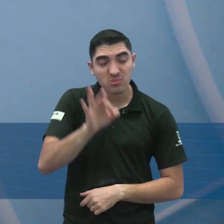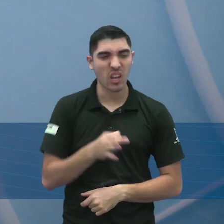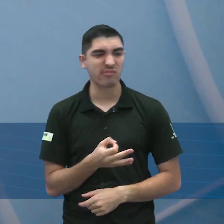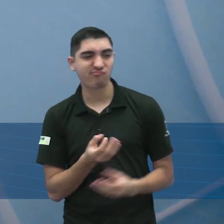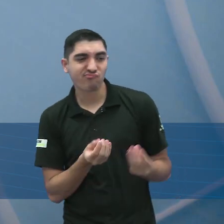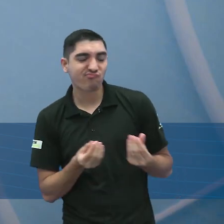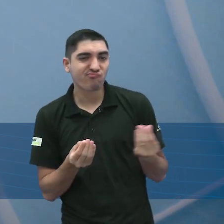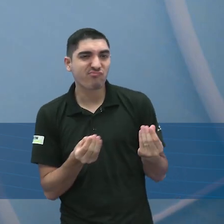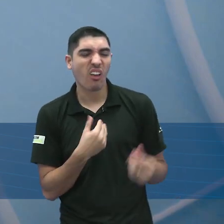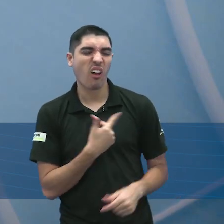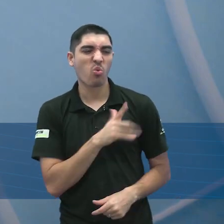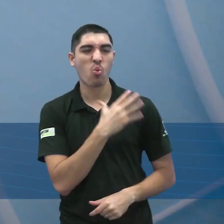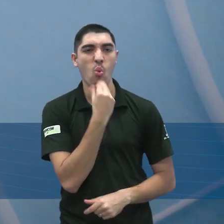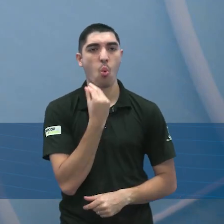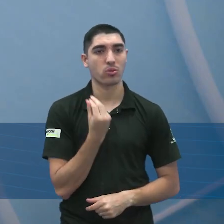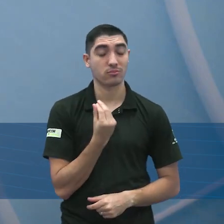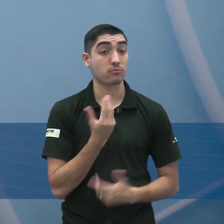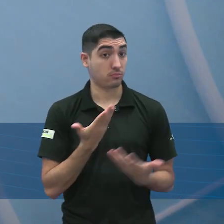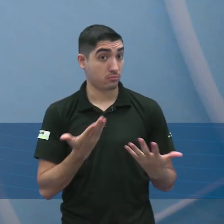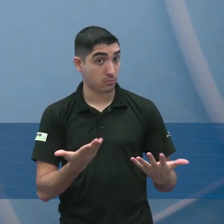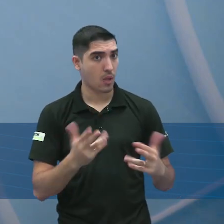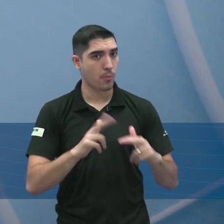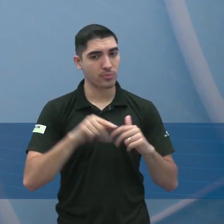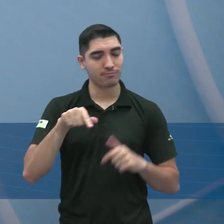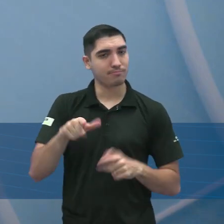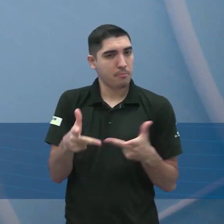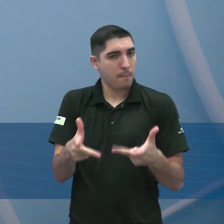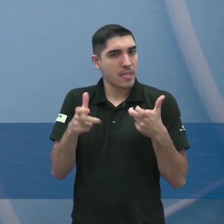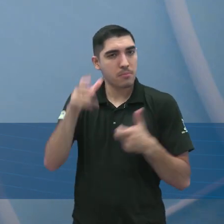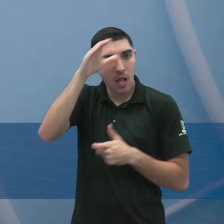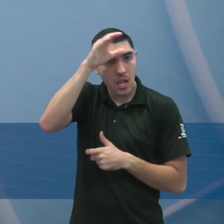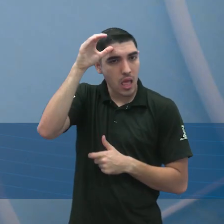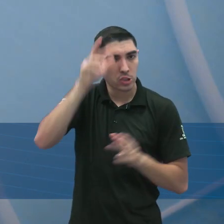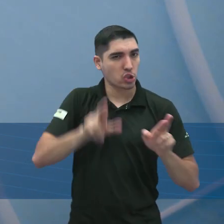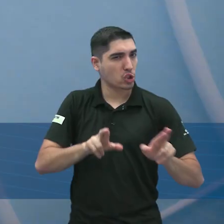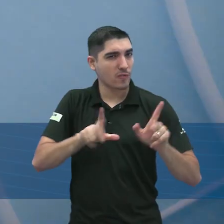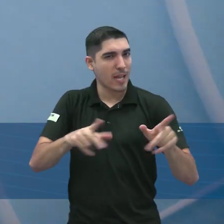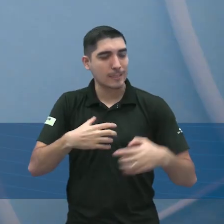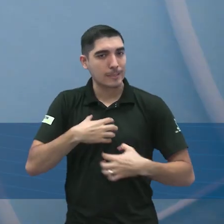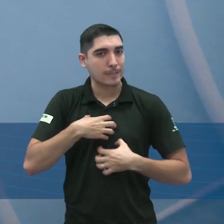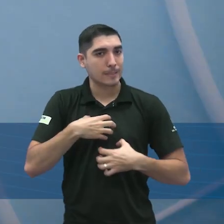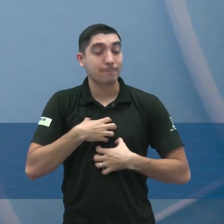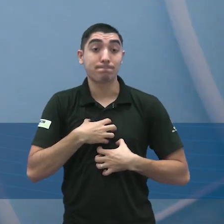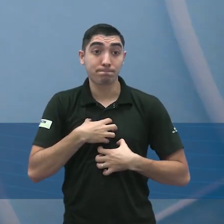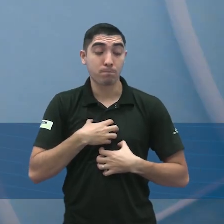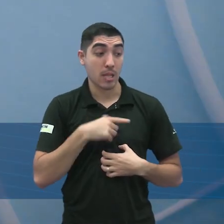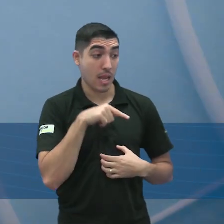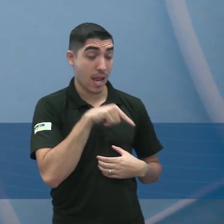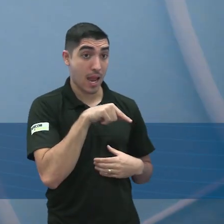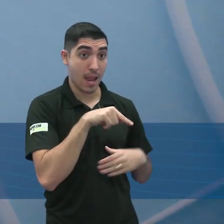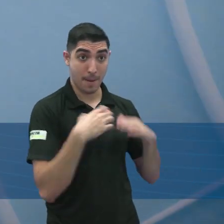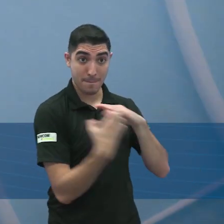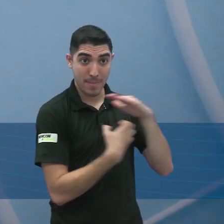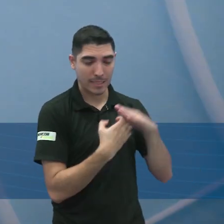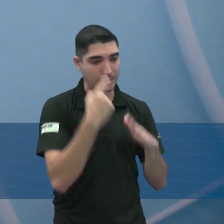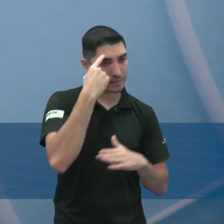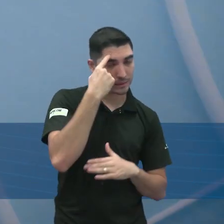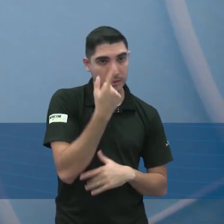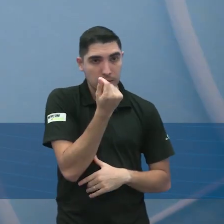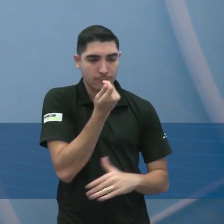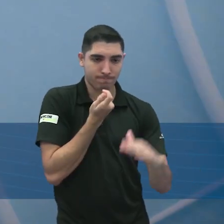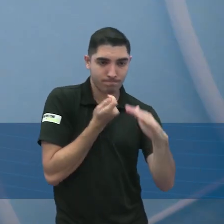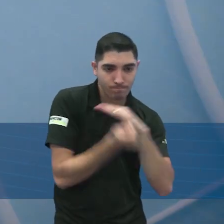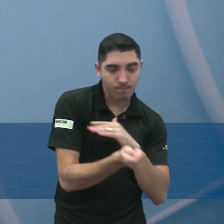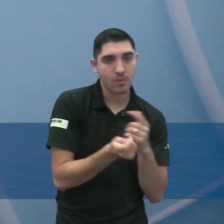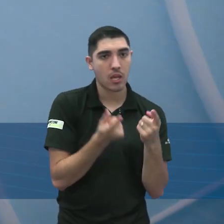dos consumidores. Com esse novo comportamento, né, o comércio digital vem investindo cada vez mais